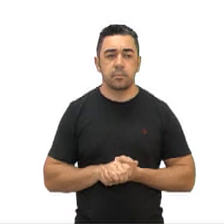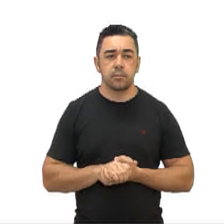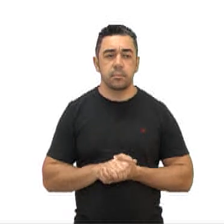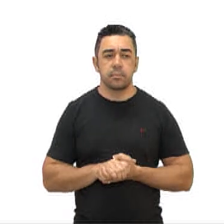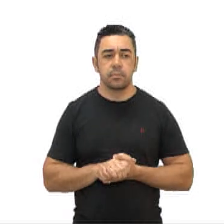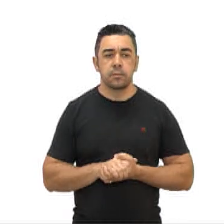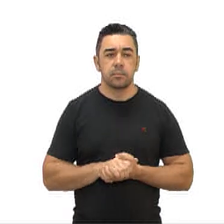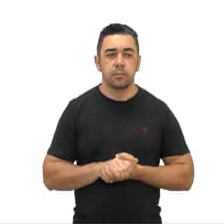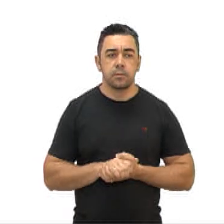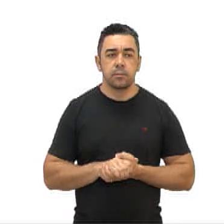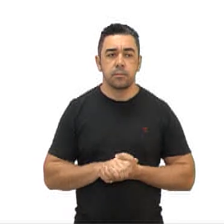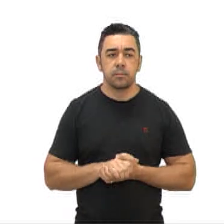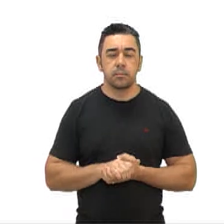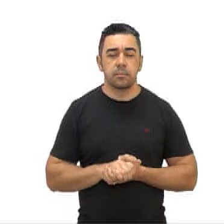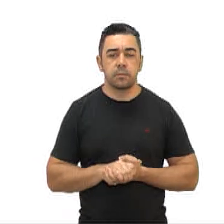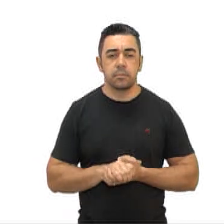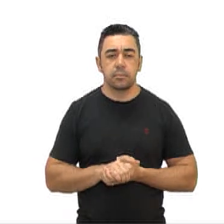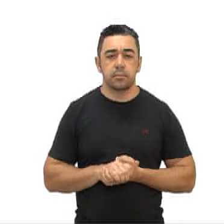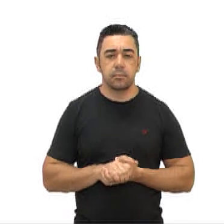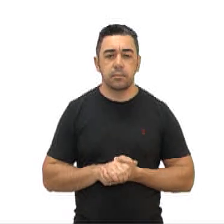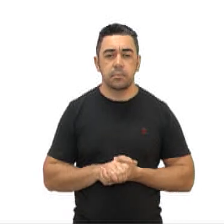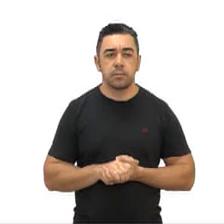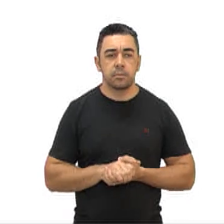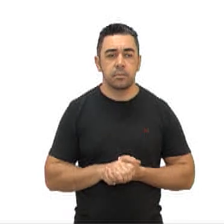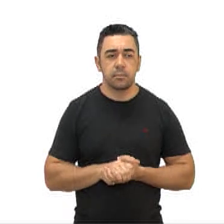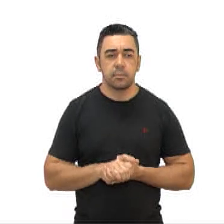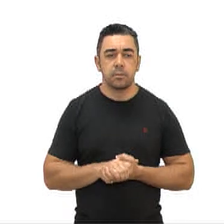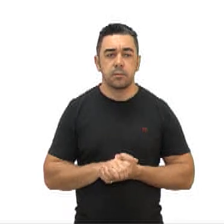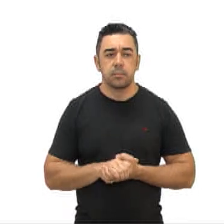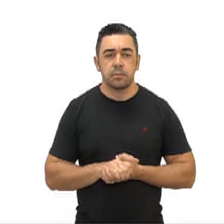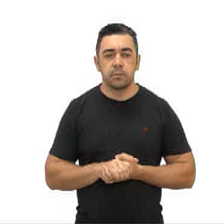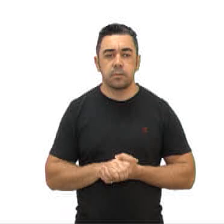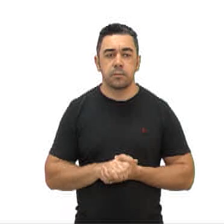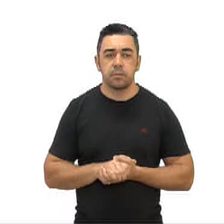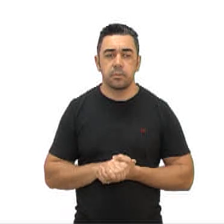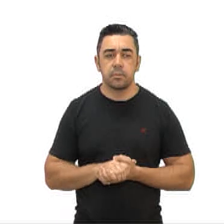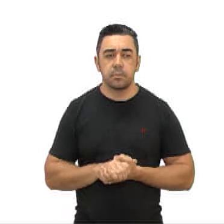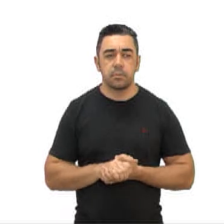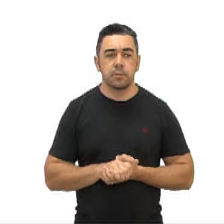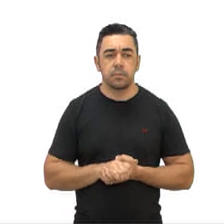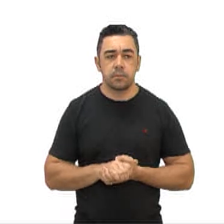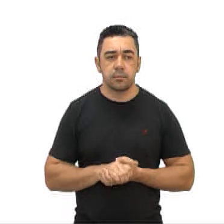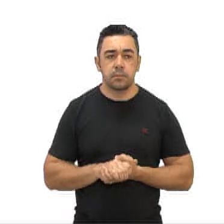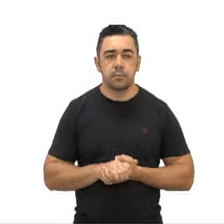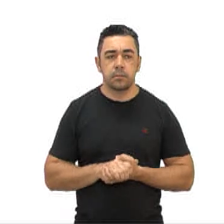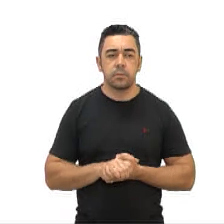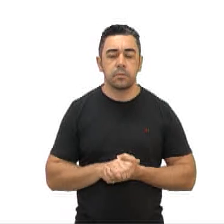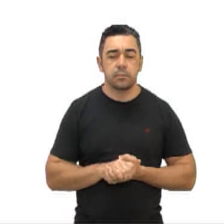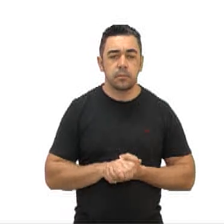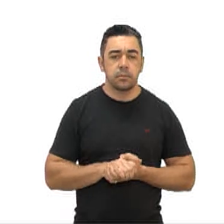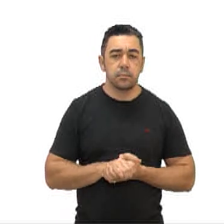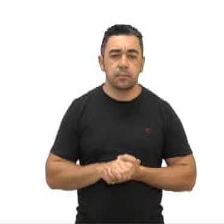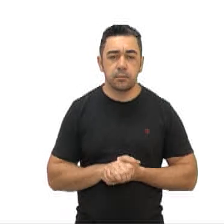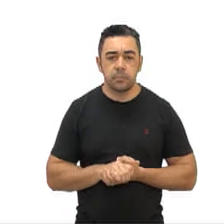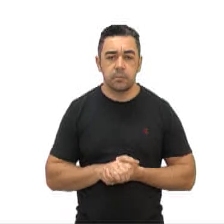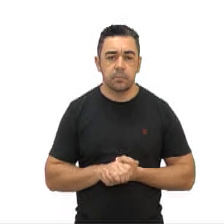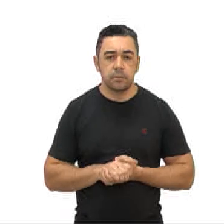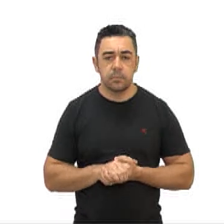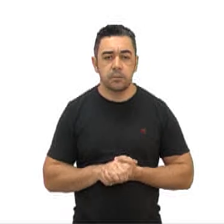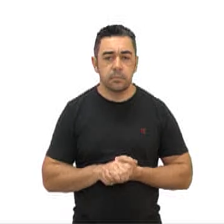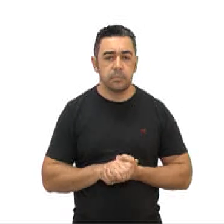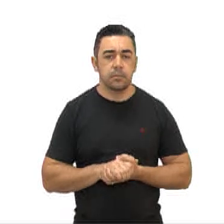intensivos, as UCIs, llenas. Agora, lo crítico é se a ciudadanía está tomando as medidas para que